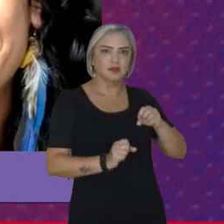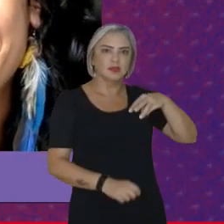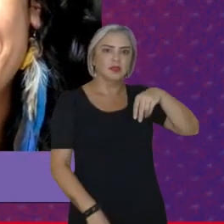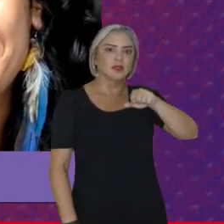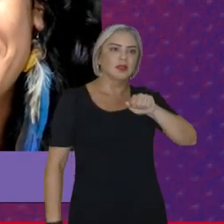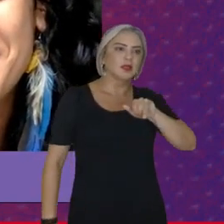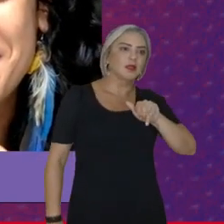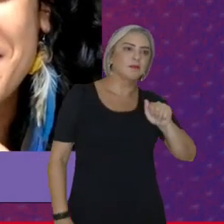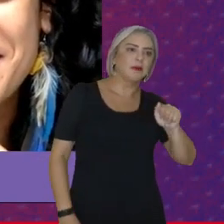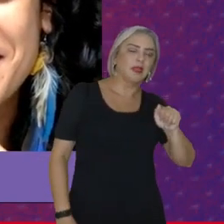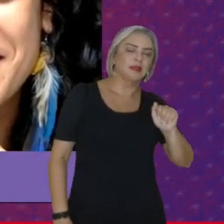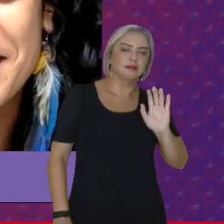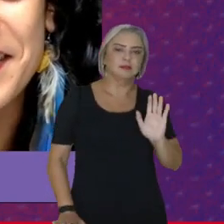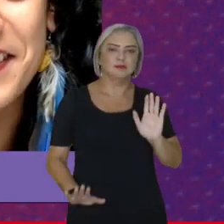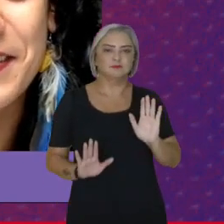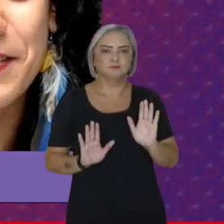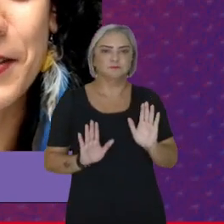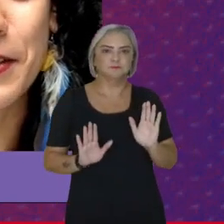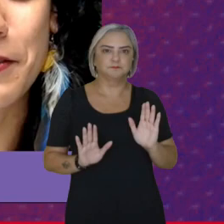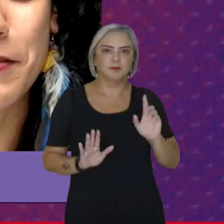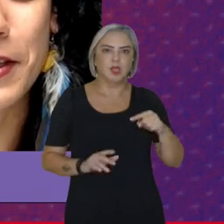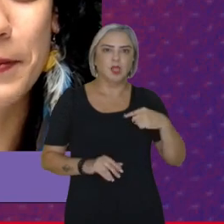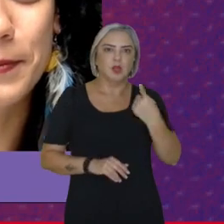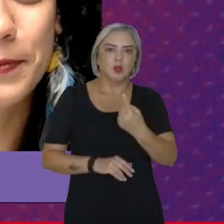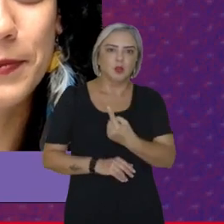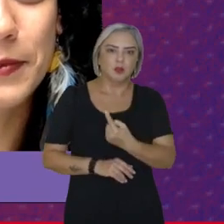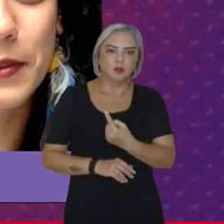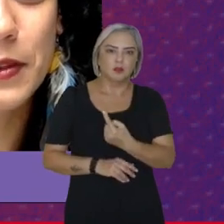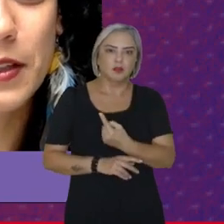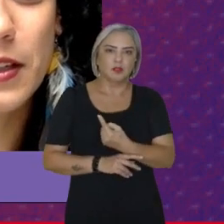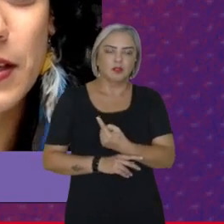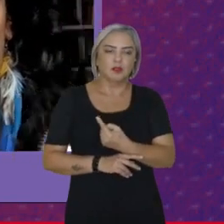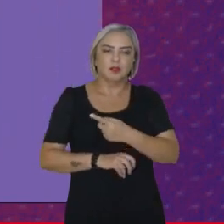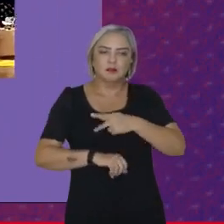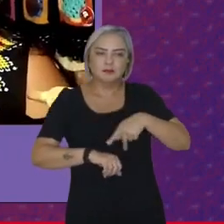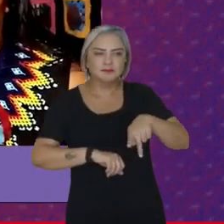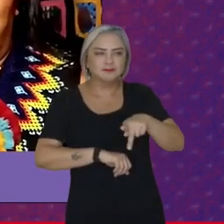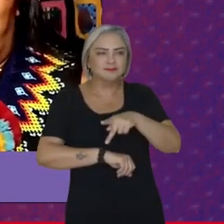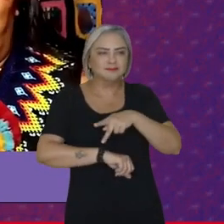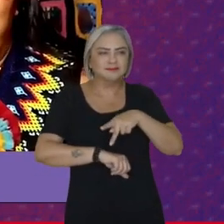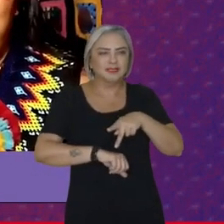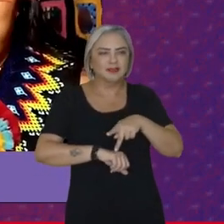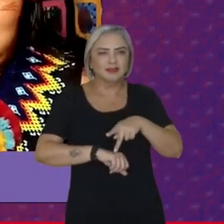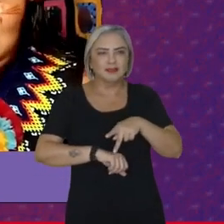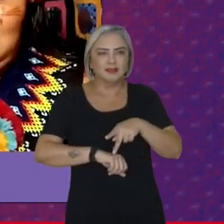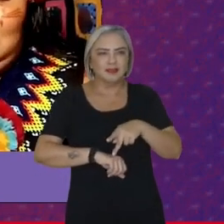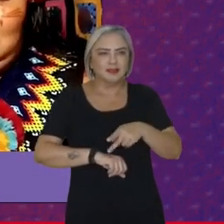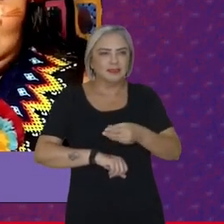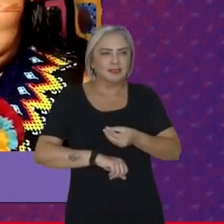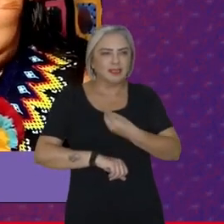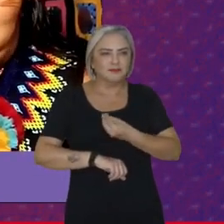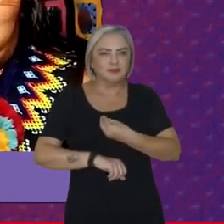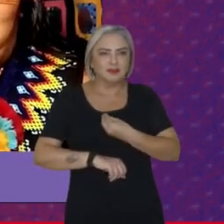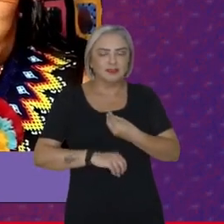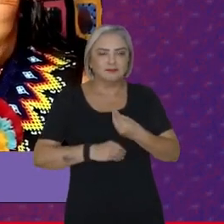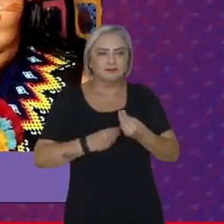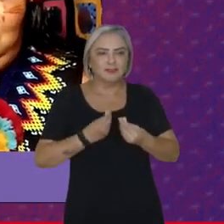Maia, assim, nosso país está em estado de